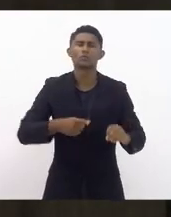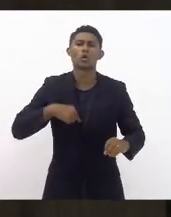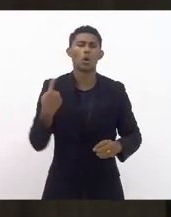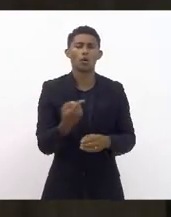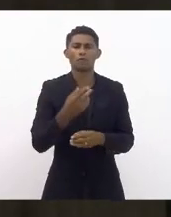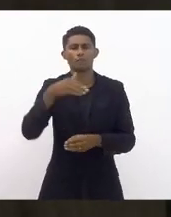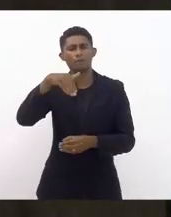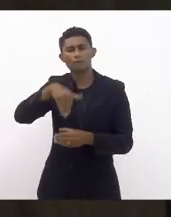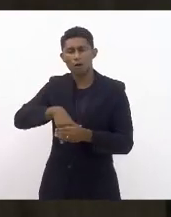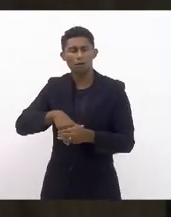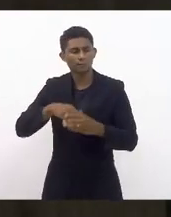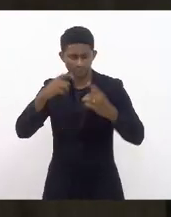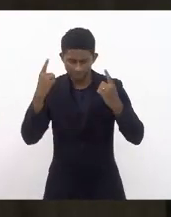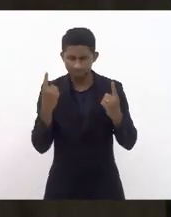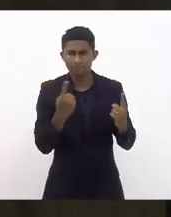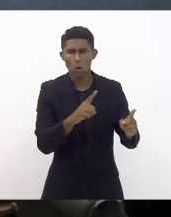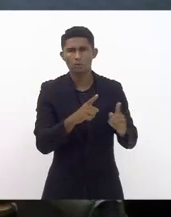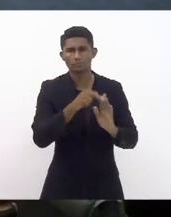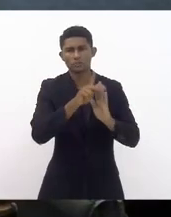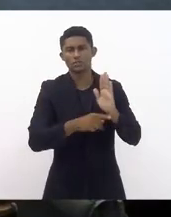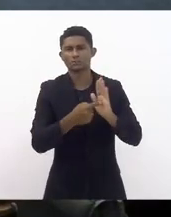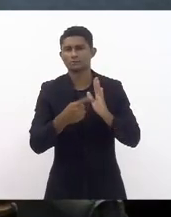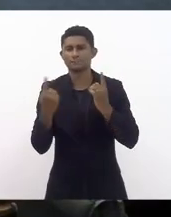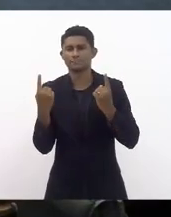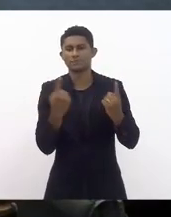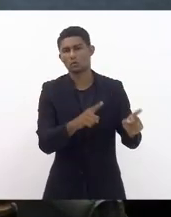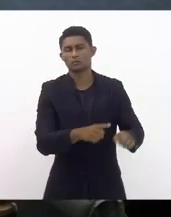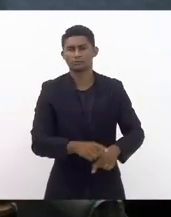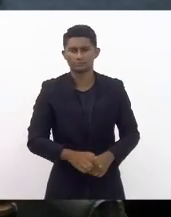votaremos contrário ao projeto.